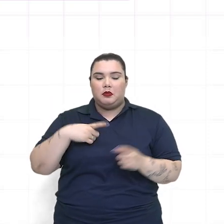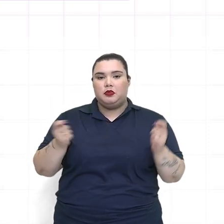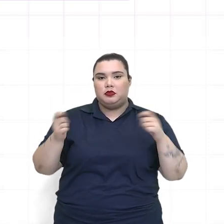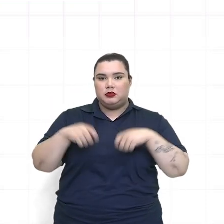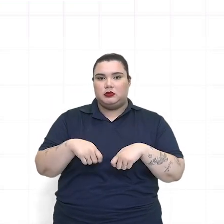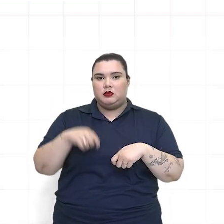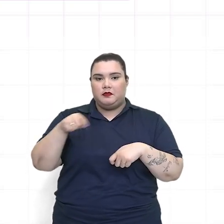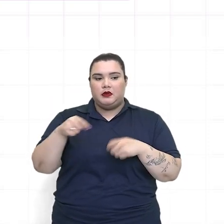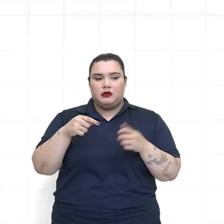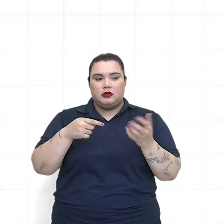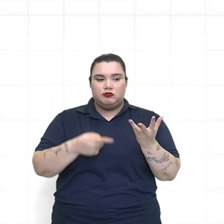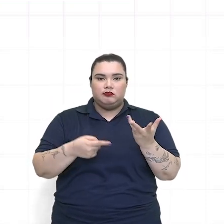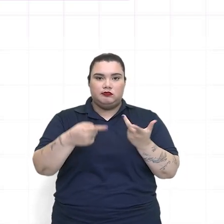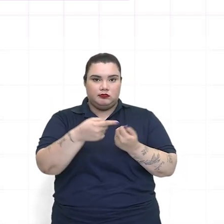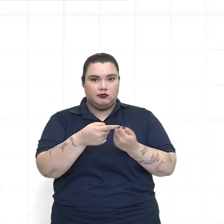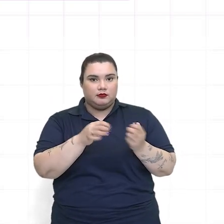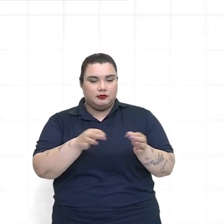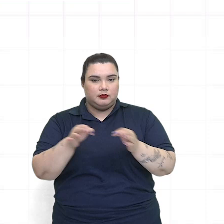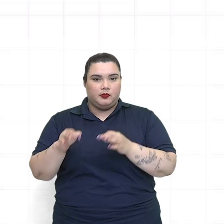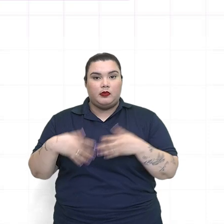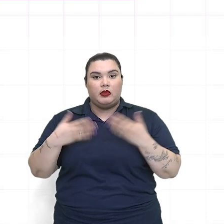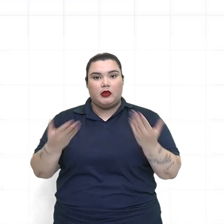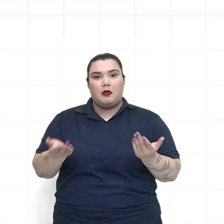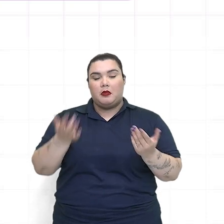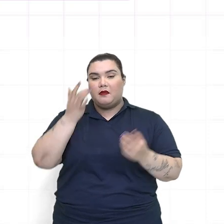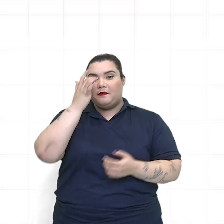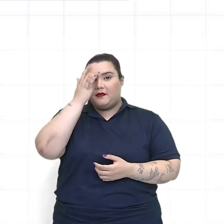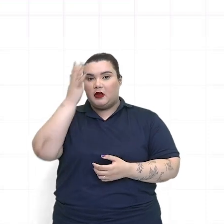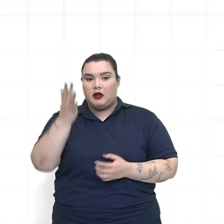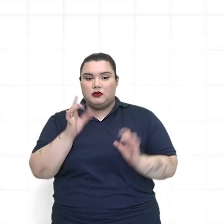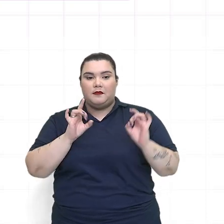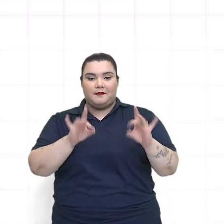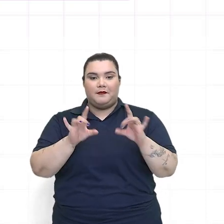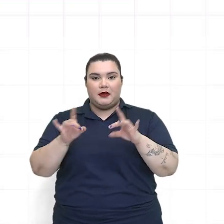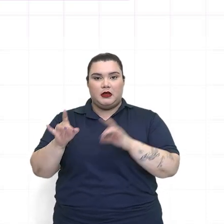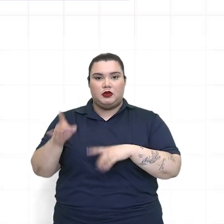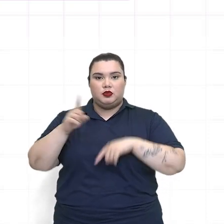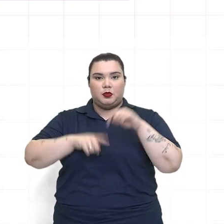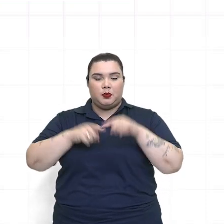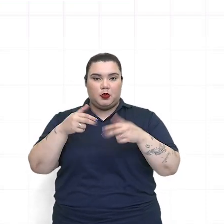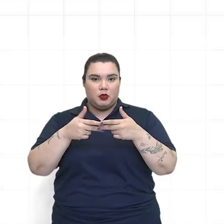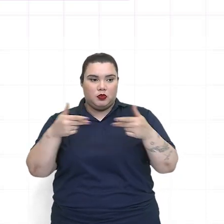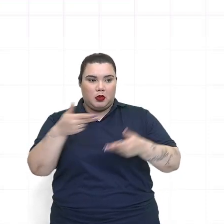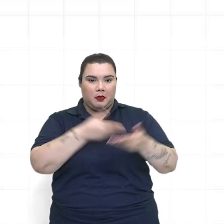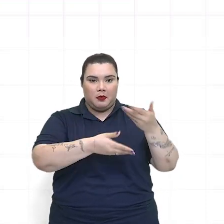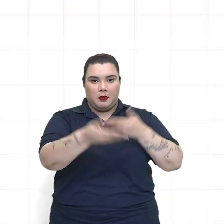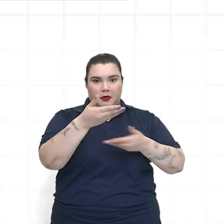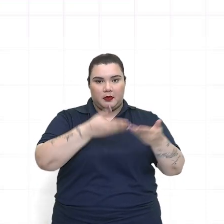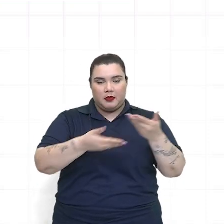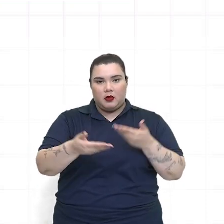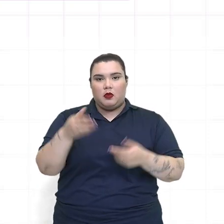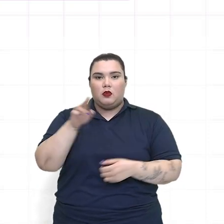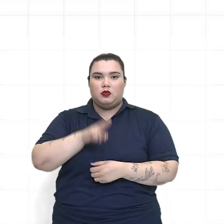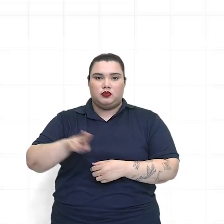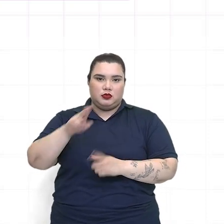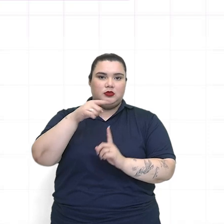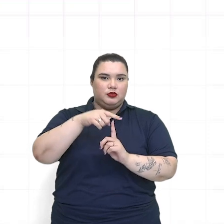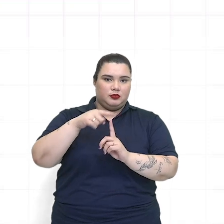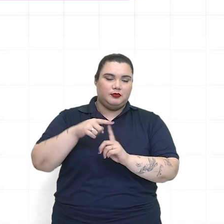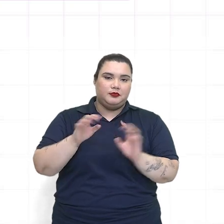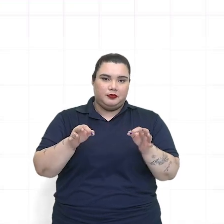acesso a esses bens, né? Então, para facilitar a comercialização de bens entre eles, naquela época era feita à base da